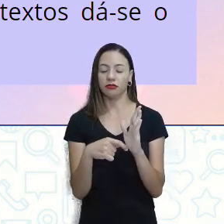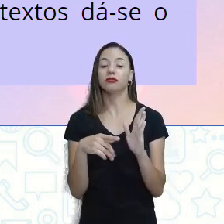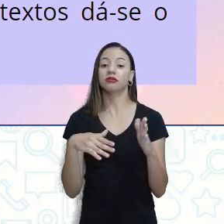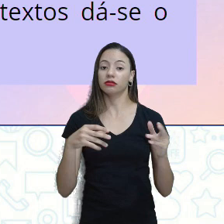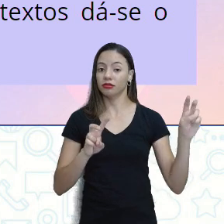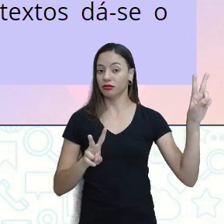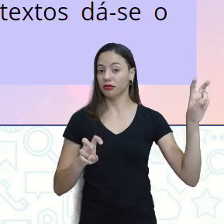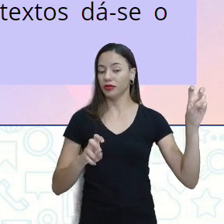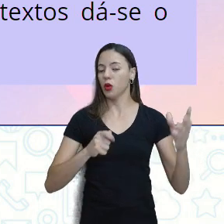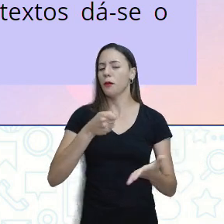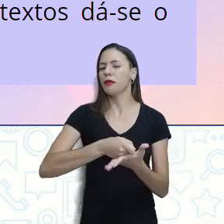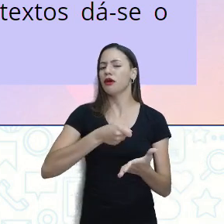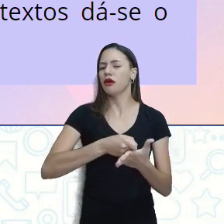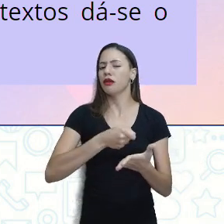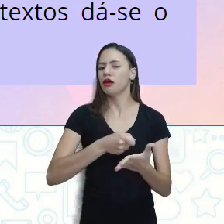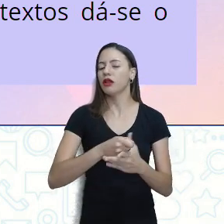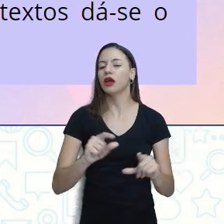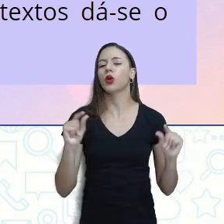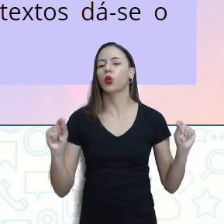obrigatoriamente,